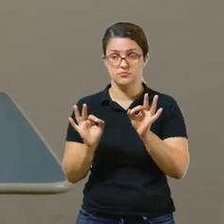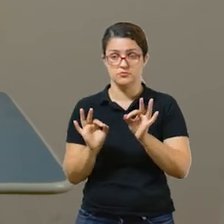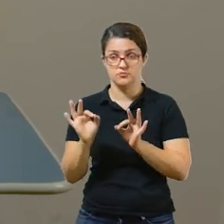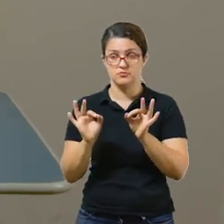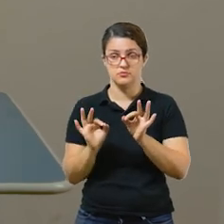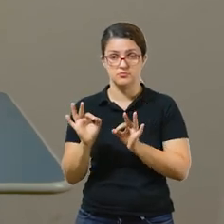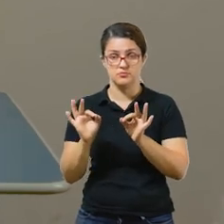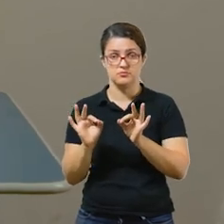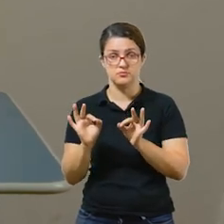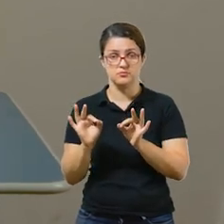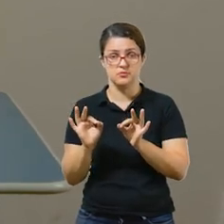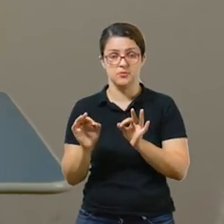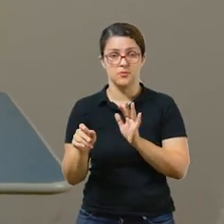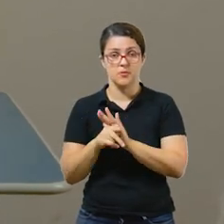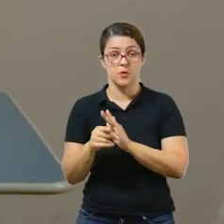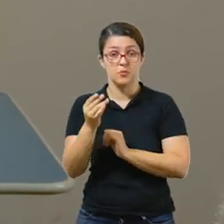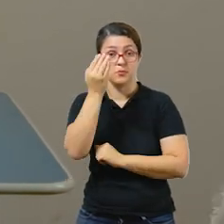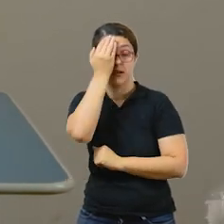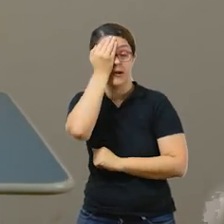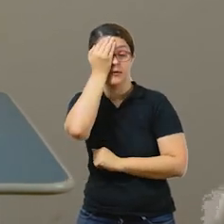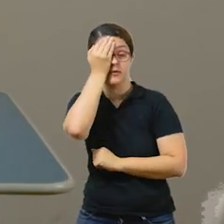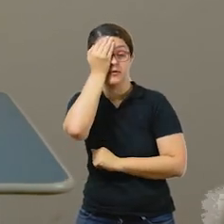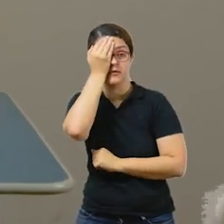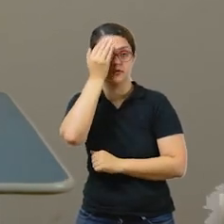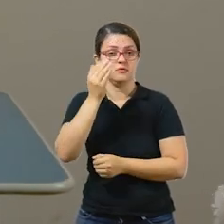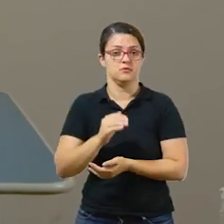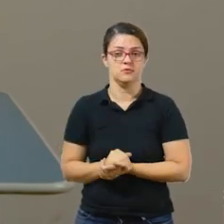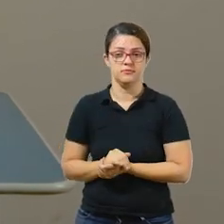transforma nesse chapéu do pirata, tá?